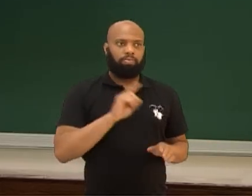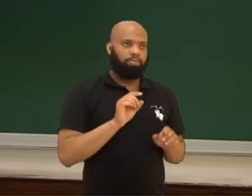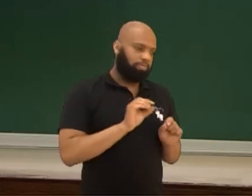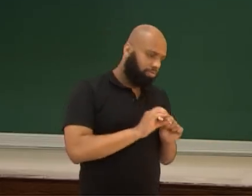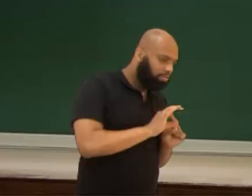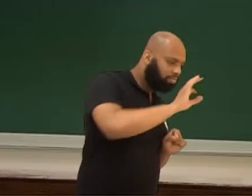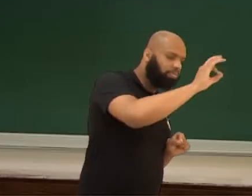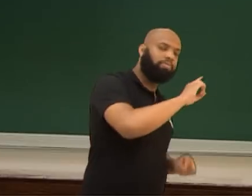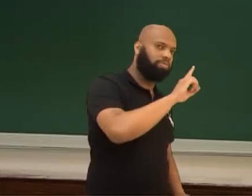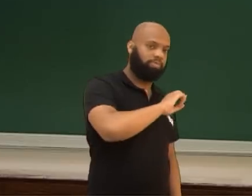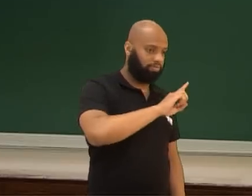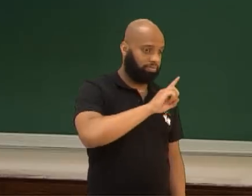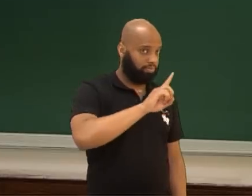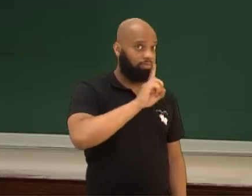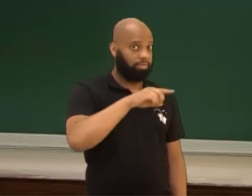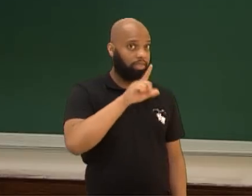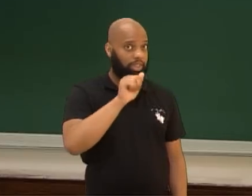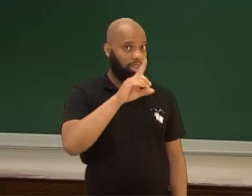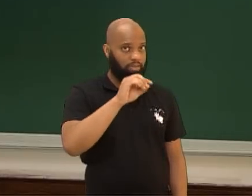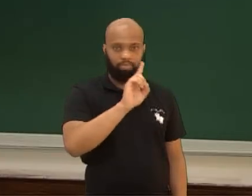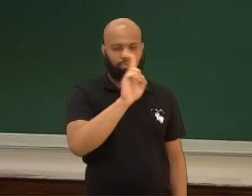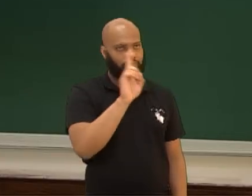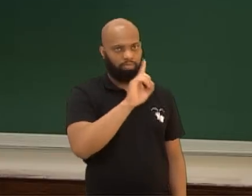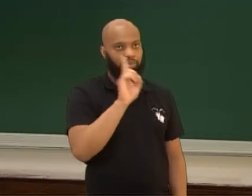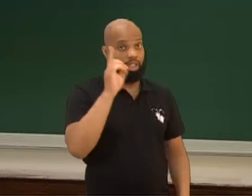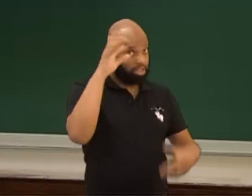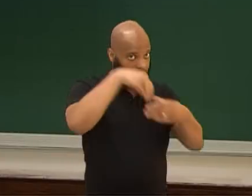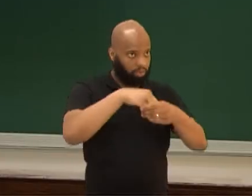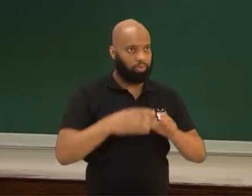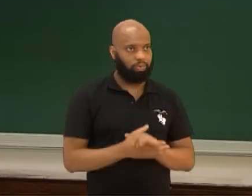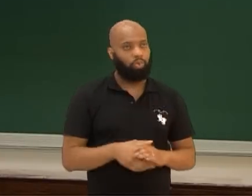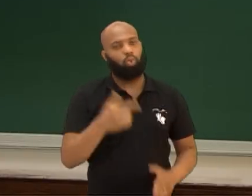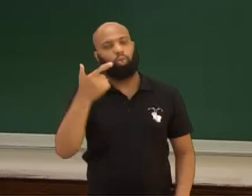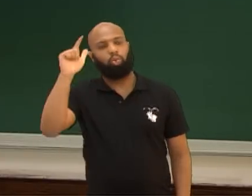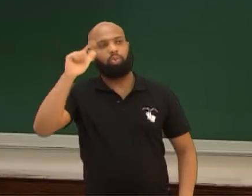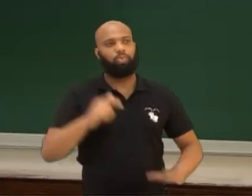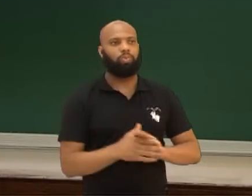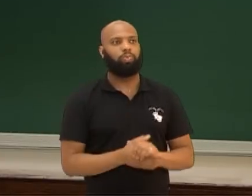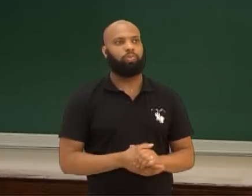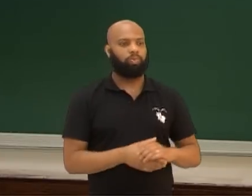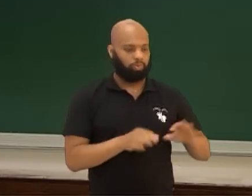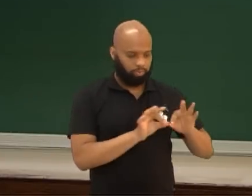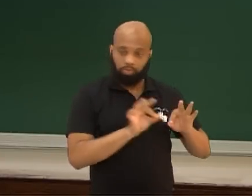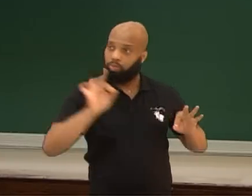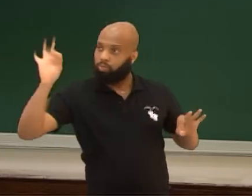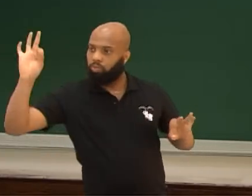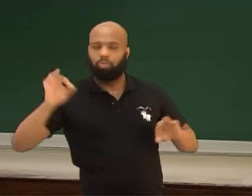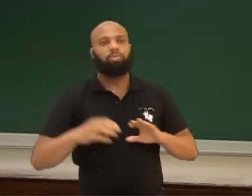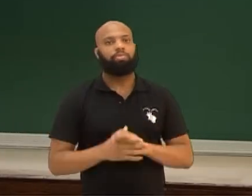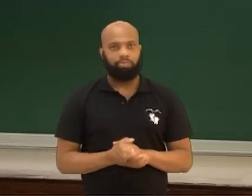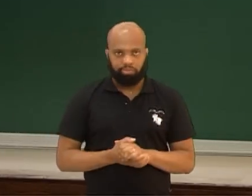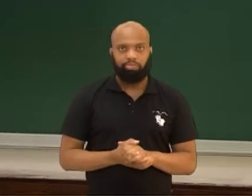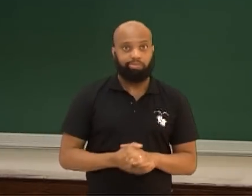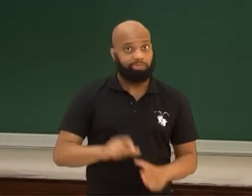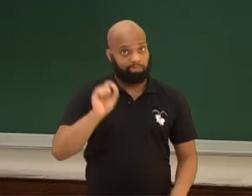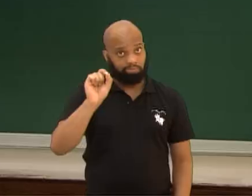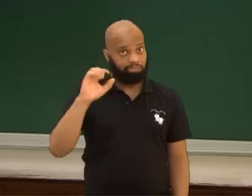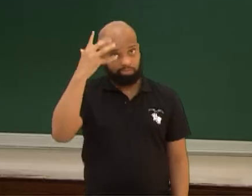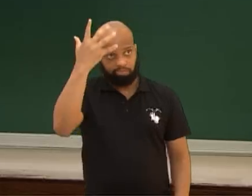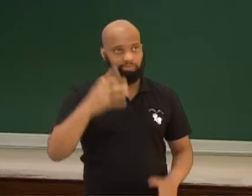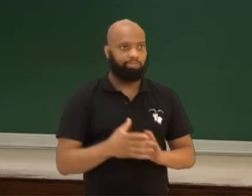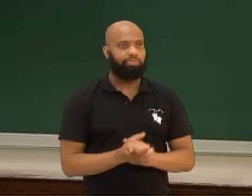não tenho diagonal, eu tenho lado. Tá bom? Vou traçar outra diagonal. Pronto. O que aconteceu